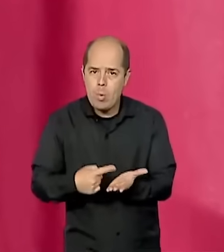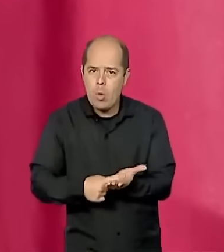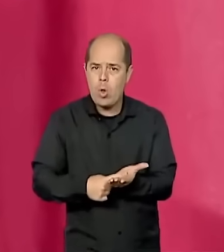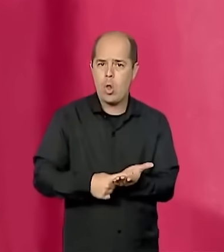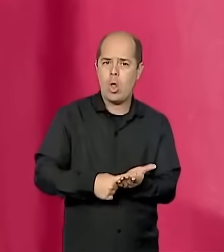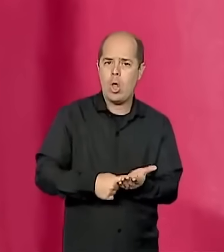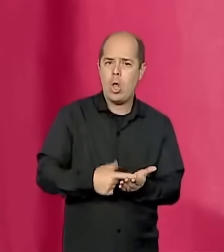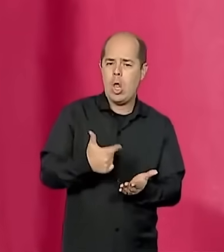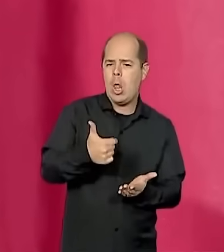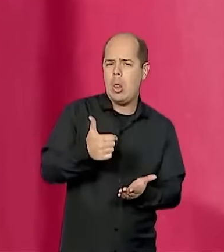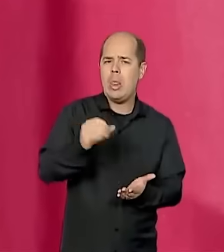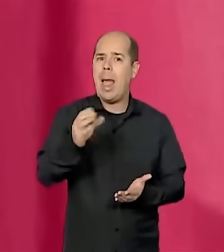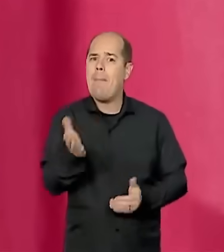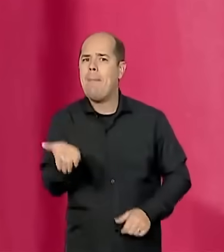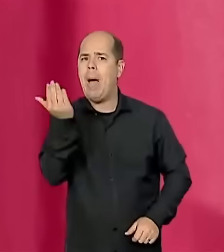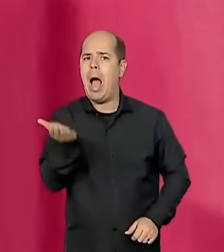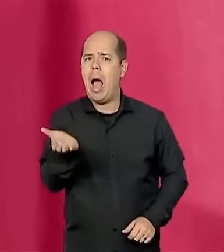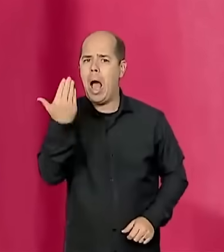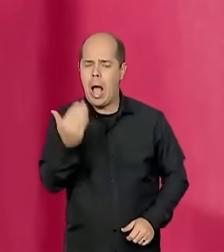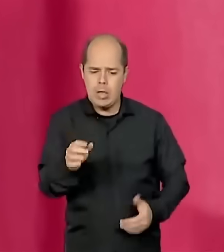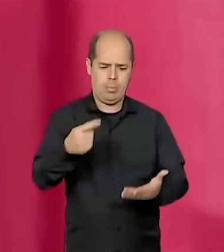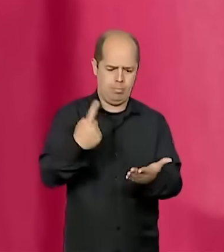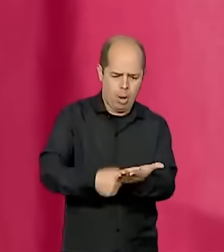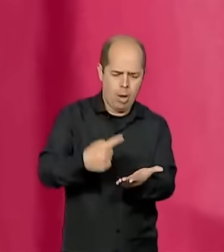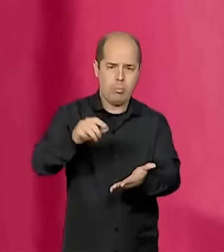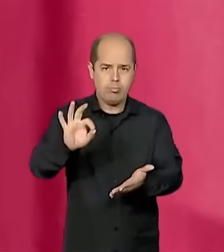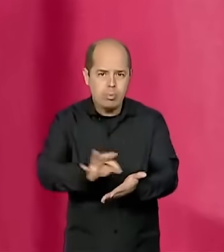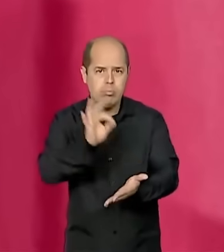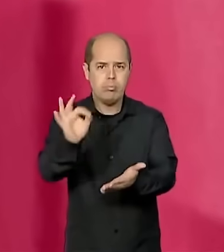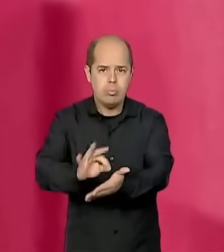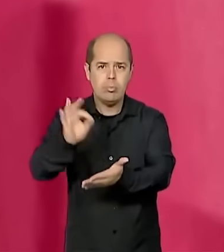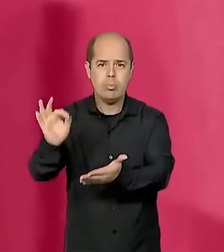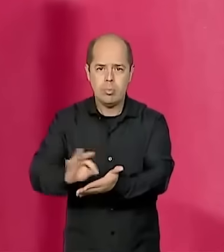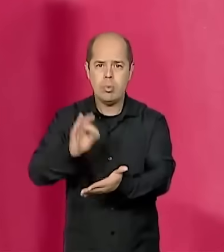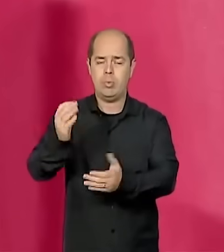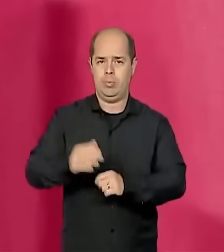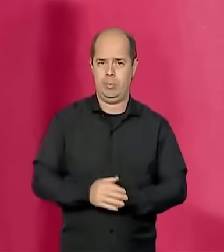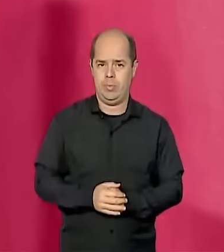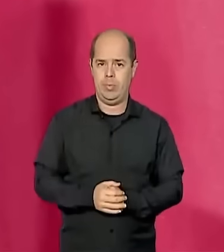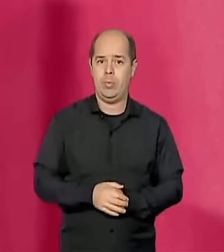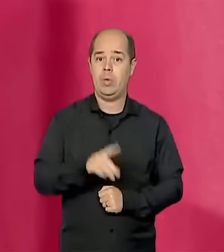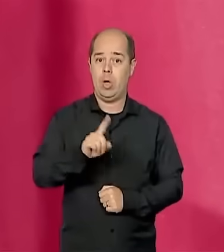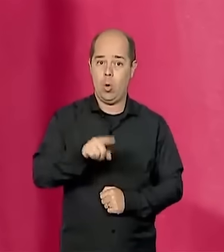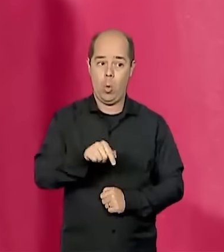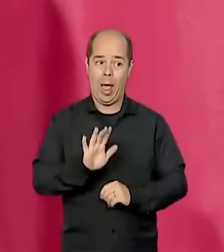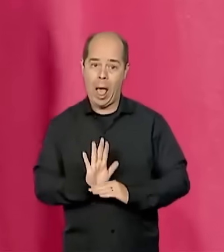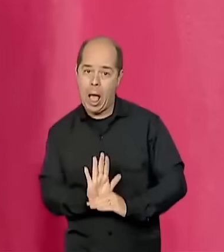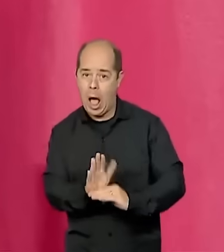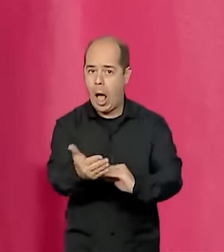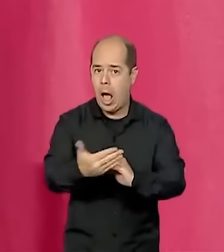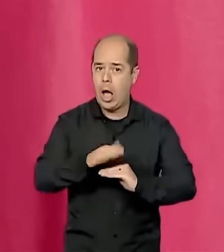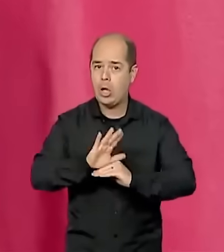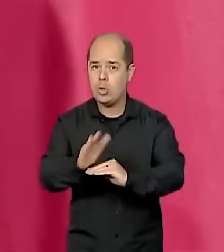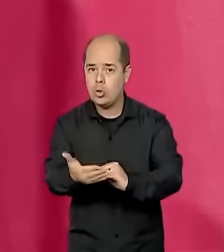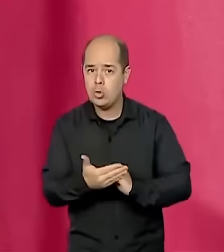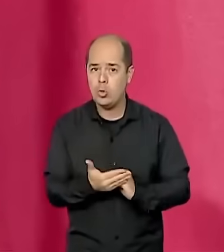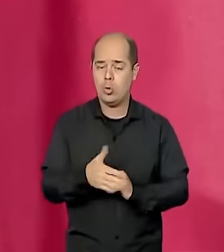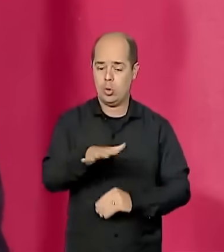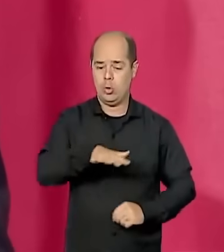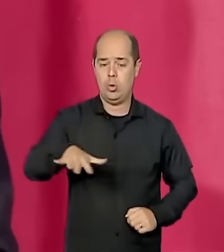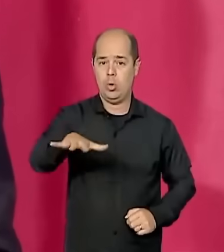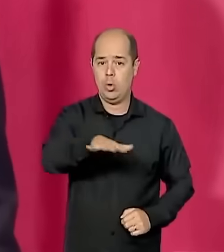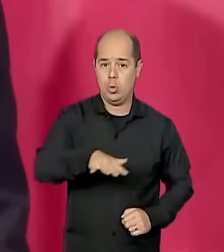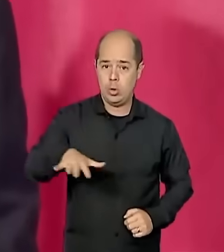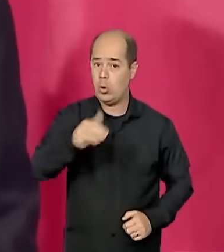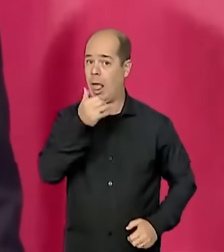adotar essa parceria de conteúdo. Isso passa por uma cooperação aprofundada no setor das